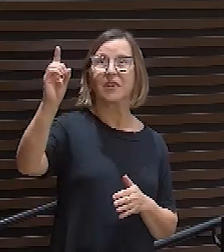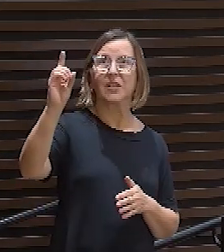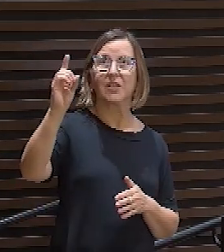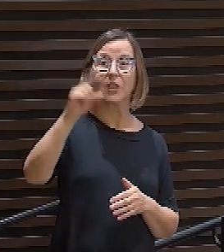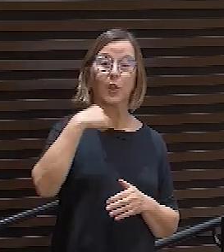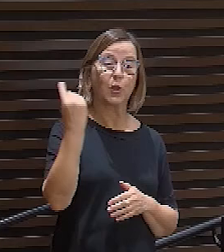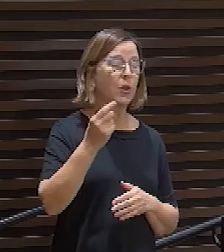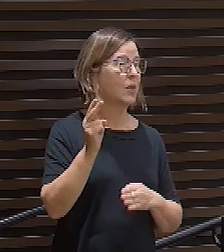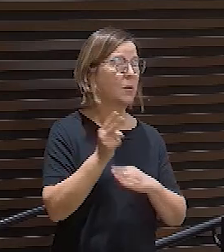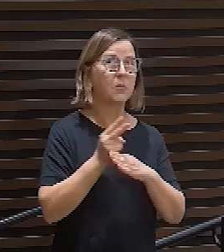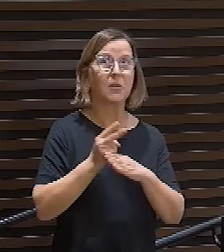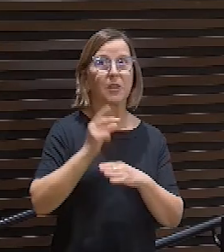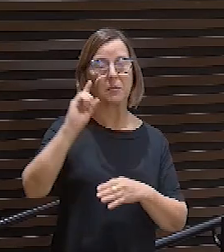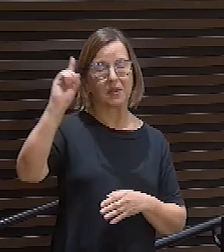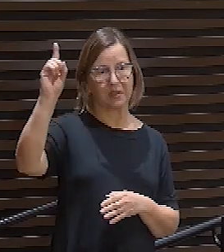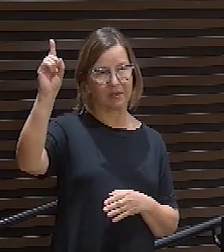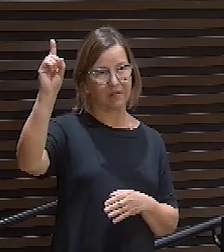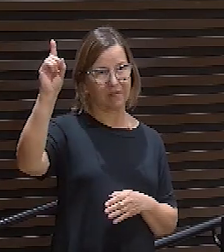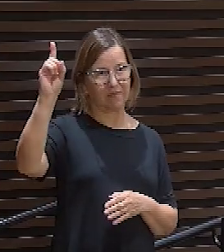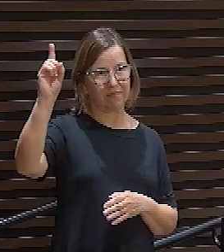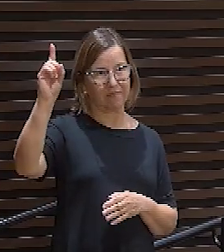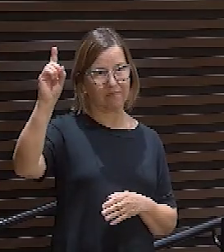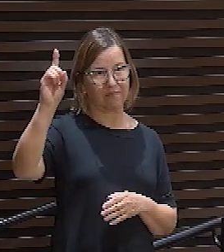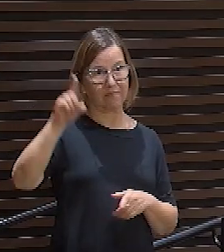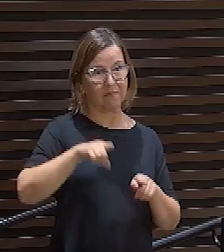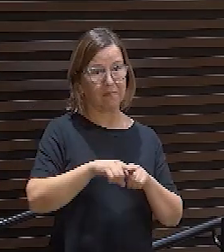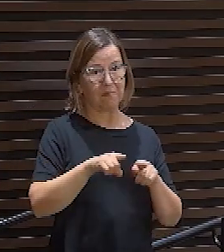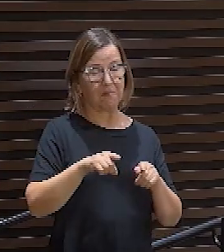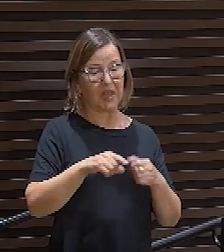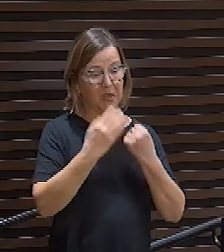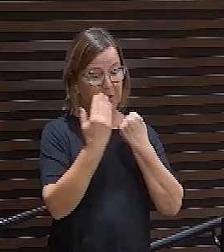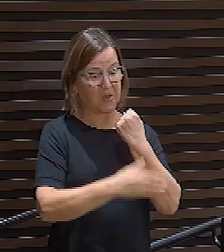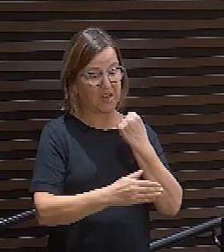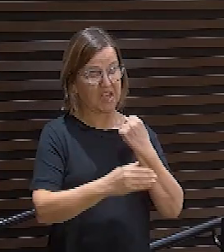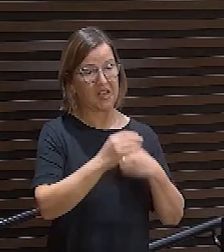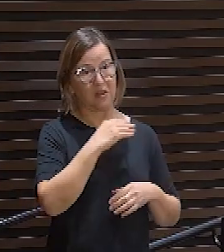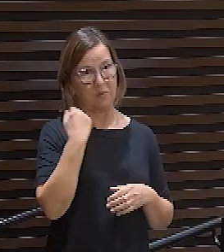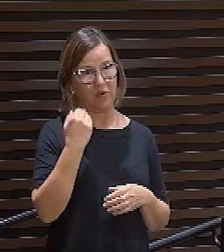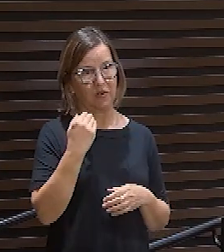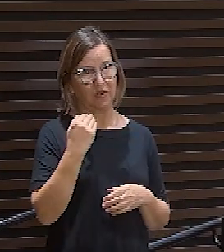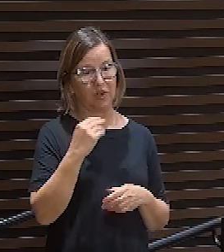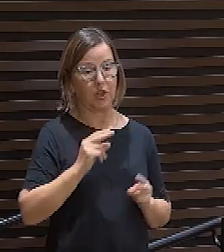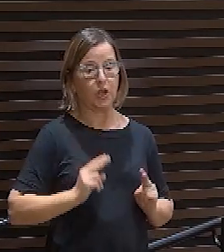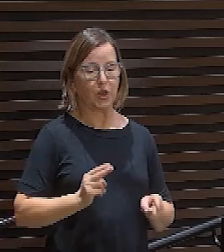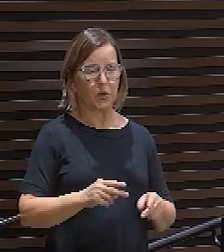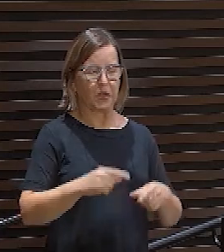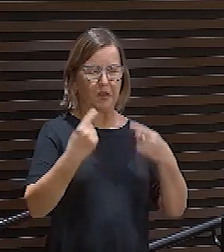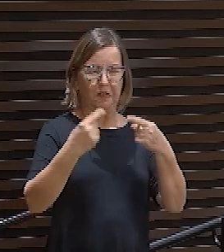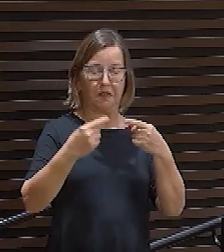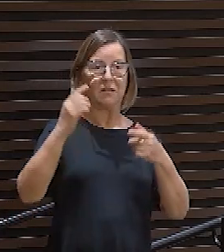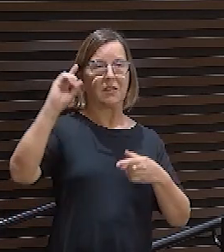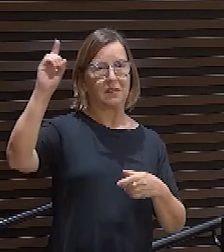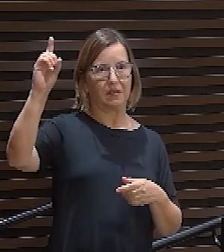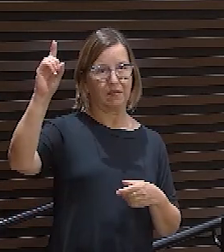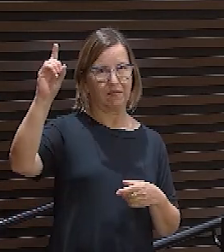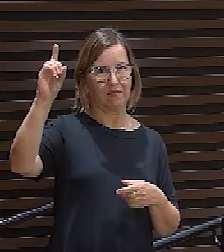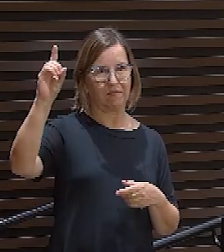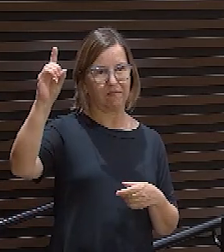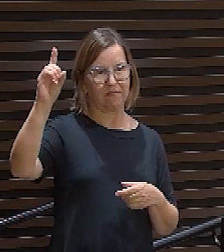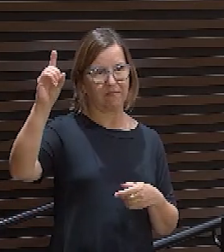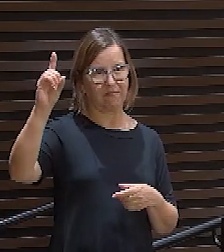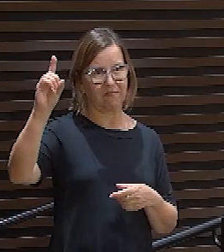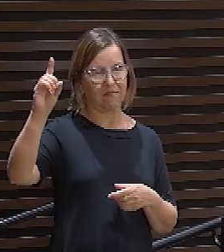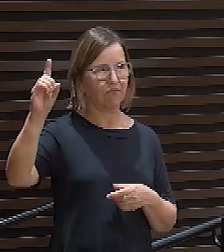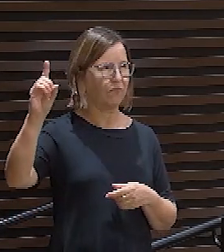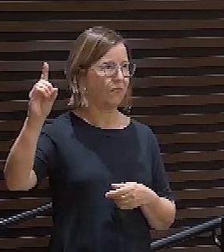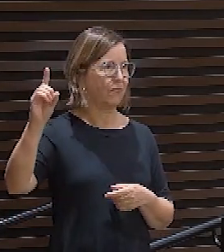Não. Condenados à morte, a gente continua desafiando a Deus com a mesma eficiência que um